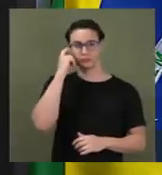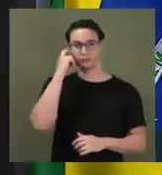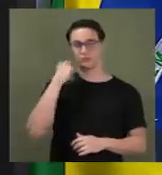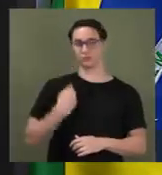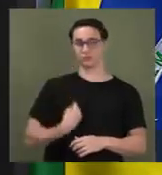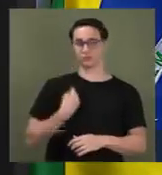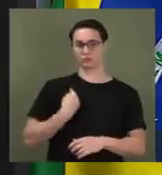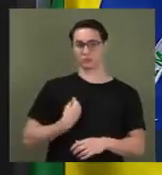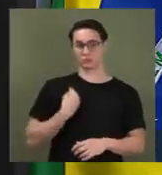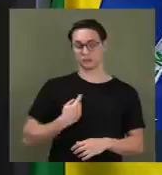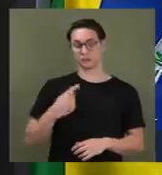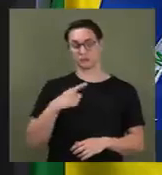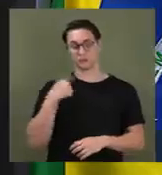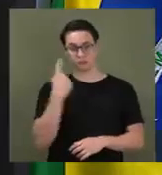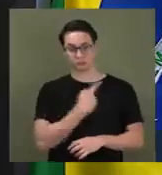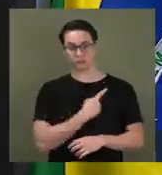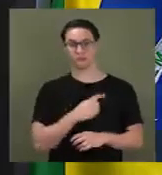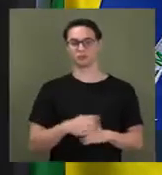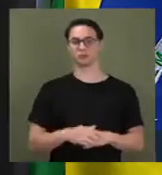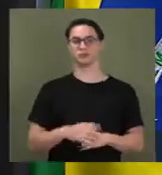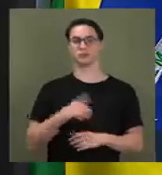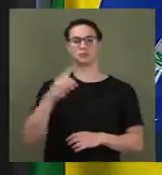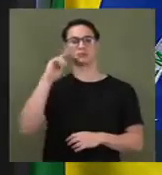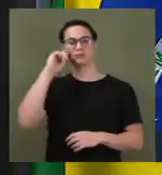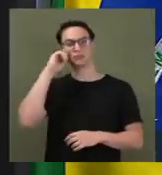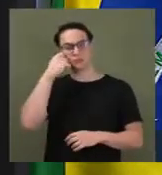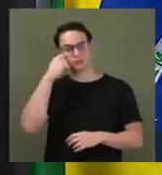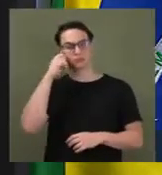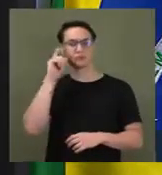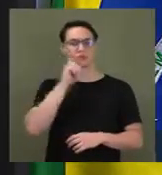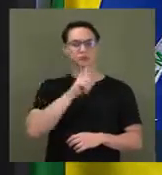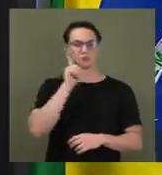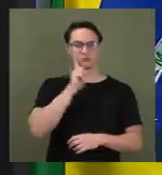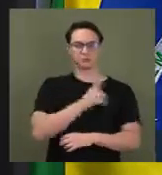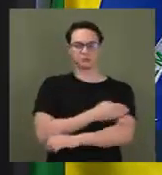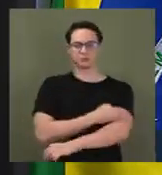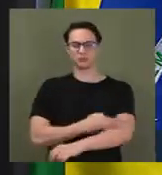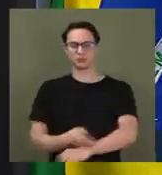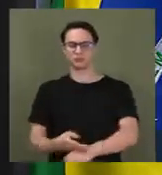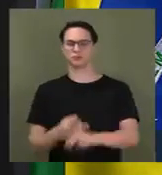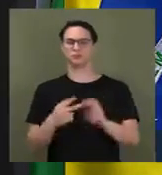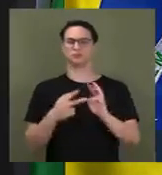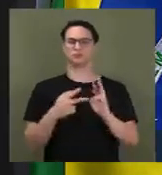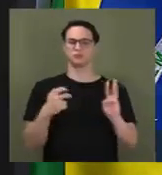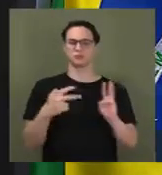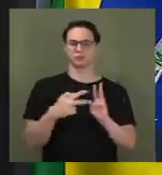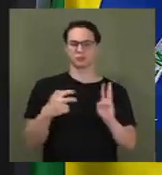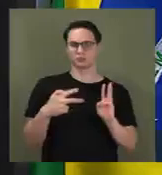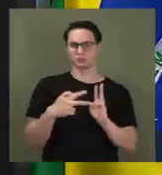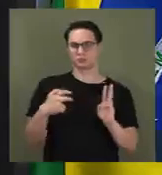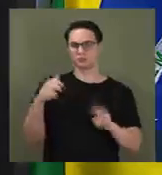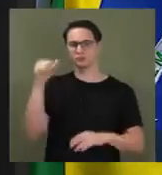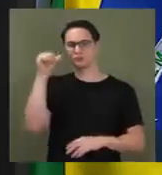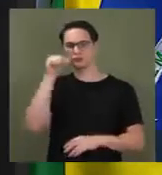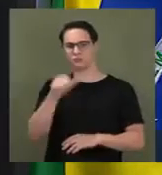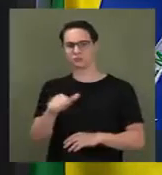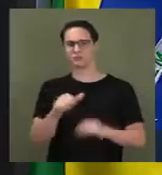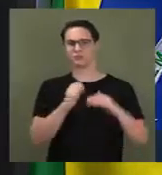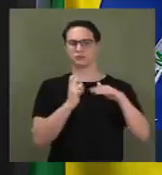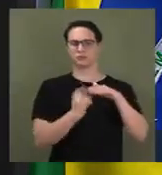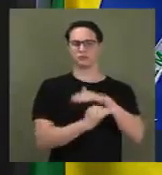de todos nós, pretos, pardos, brancos, indígenas, mulheres,